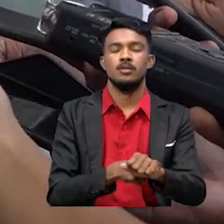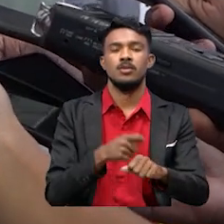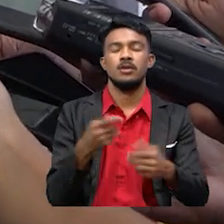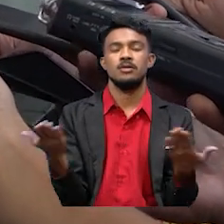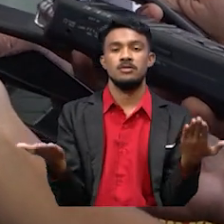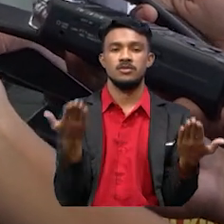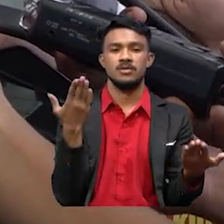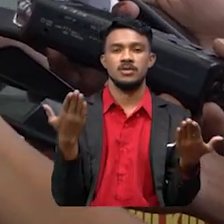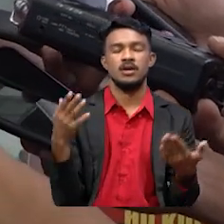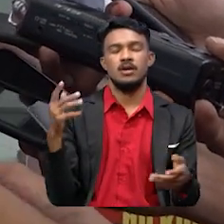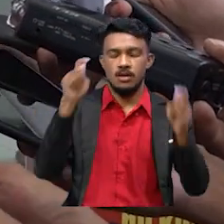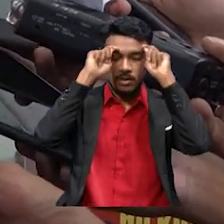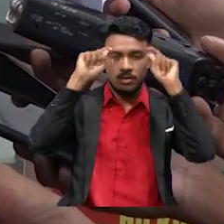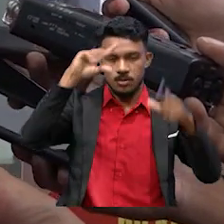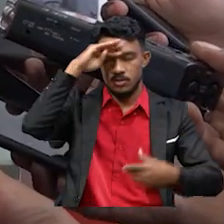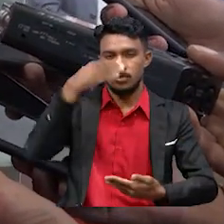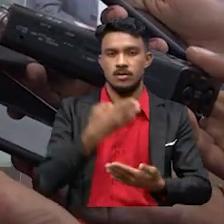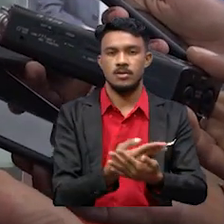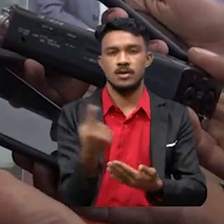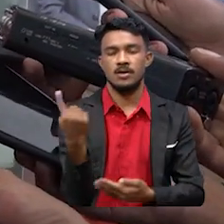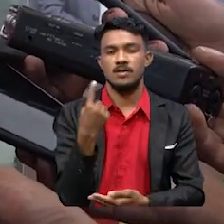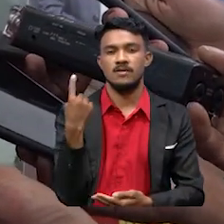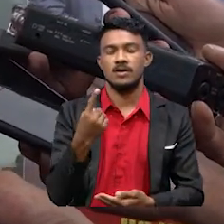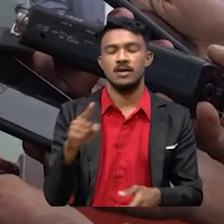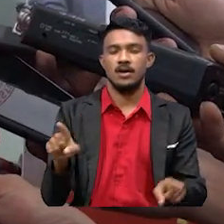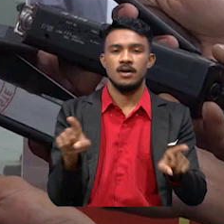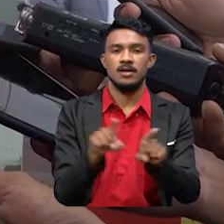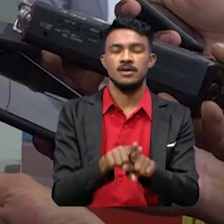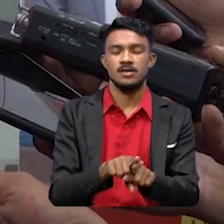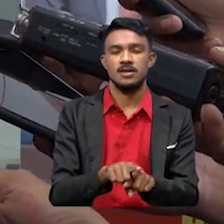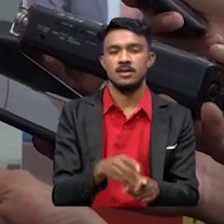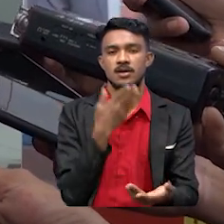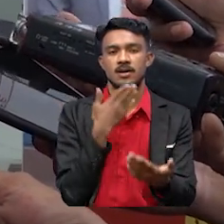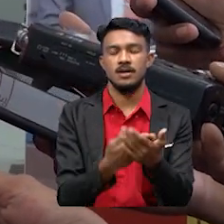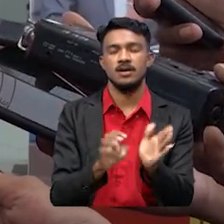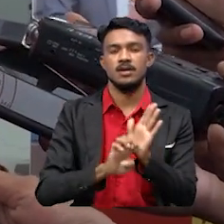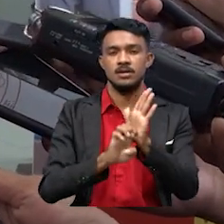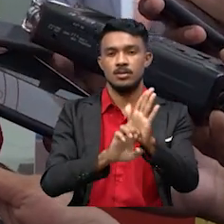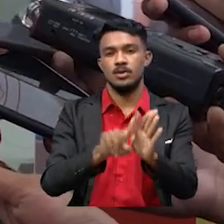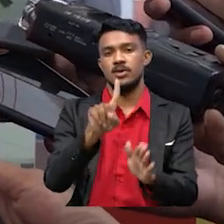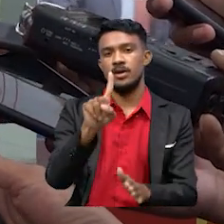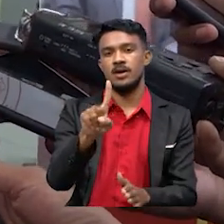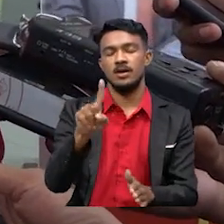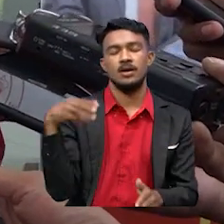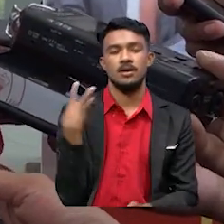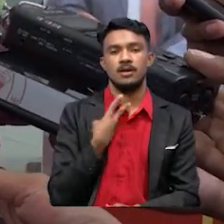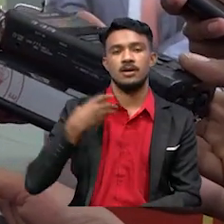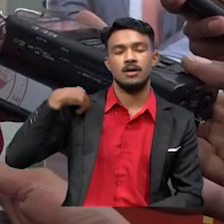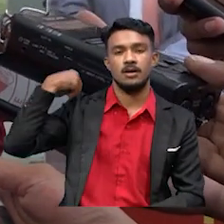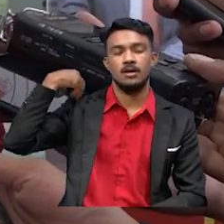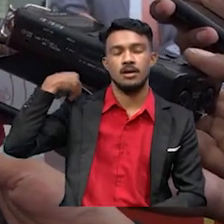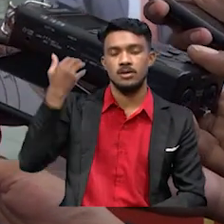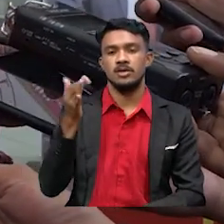Fati, também é um pacto nessa gesto e ter responsabilidade. Exemplo, ida e ter candidato a turba, povo toma, eleitor